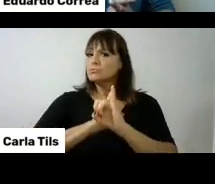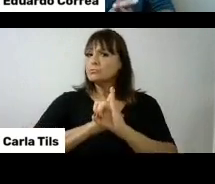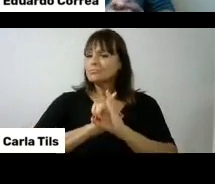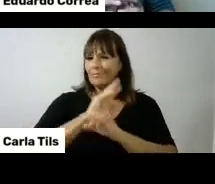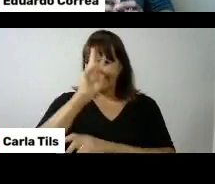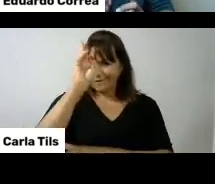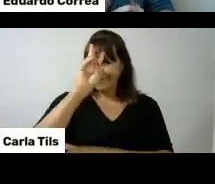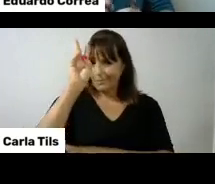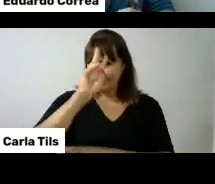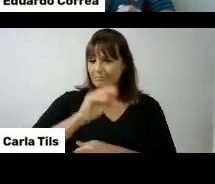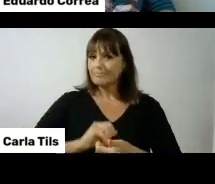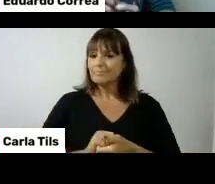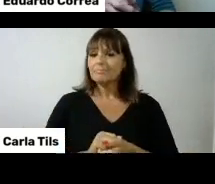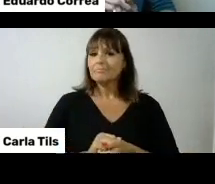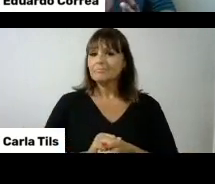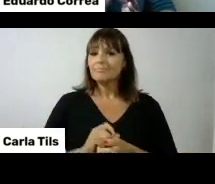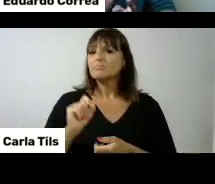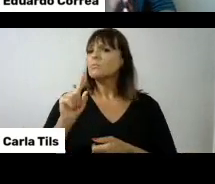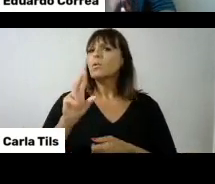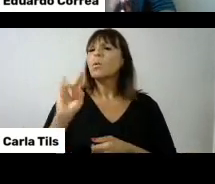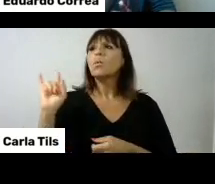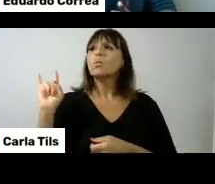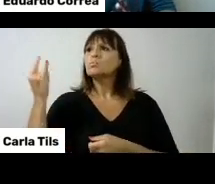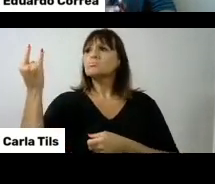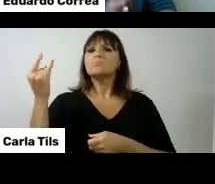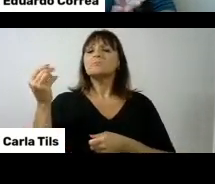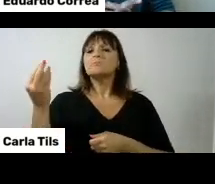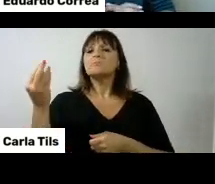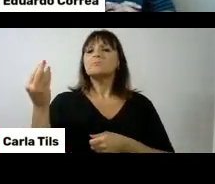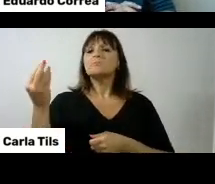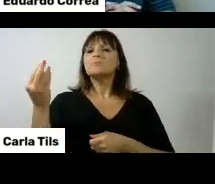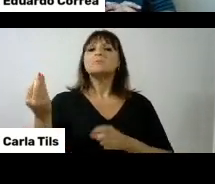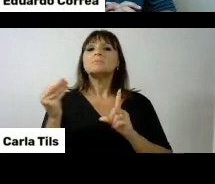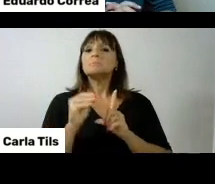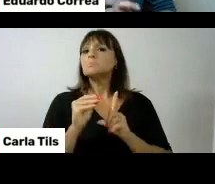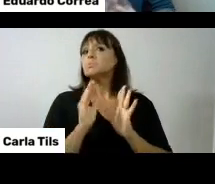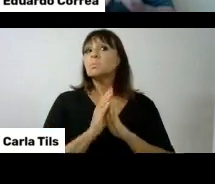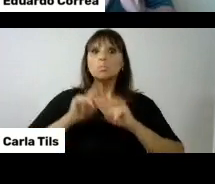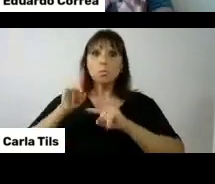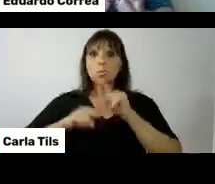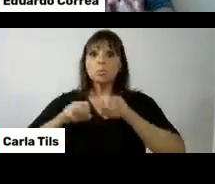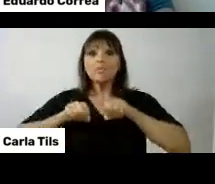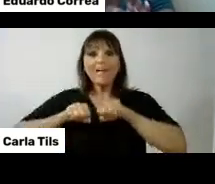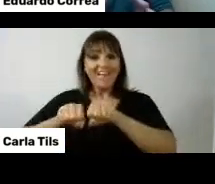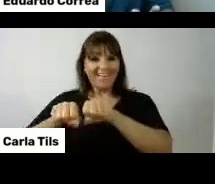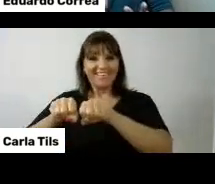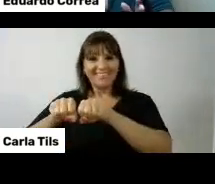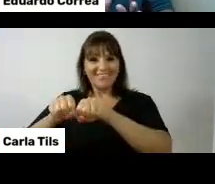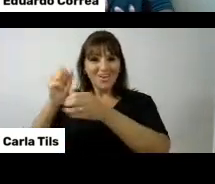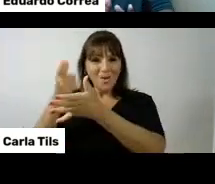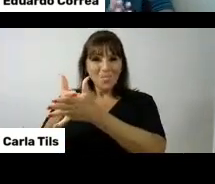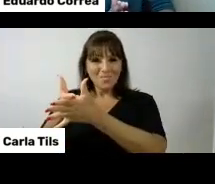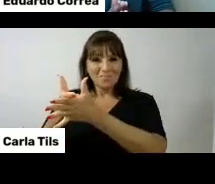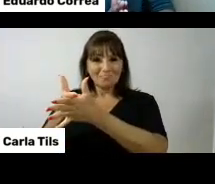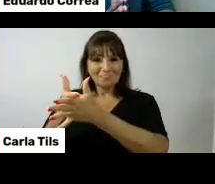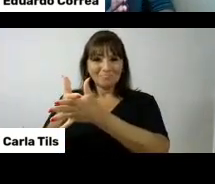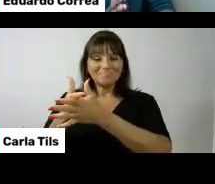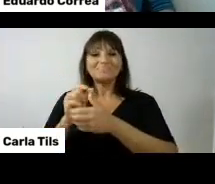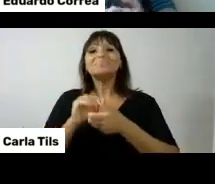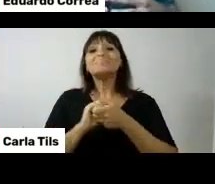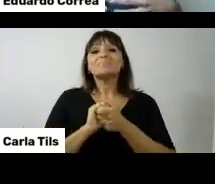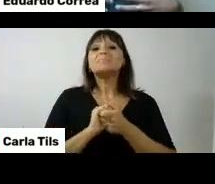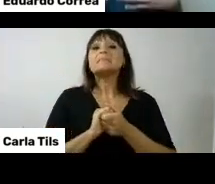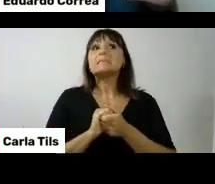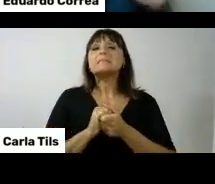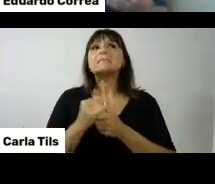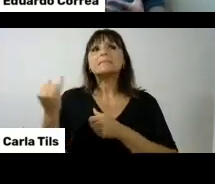Lembra? Qual foi a última vez que você colocou um produto no carrinho de compra? Esse é um ponto fundamental que a gente começa a pensar.